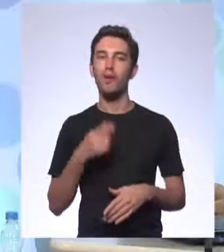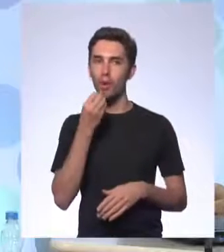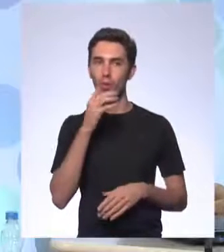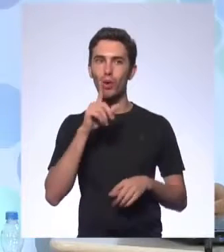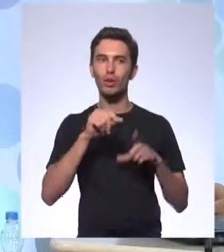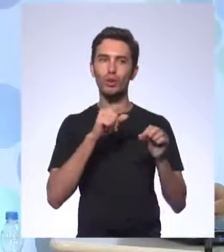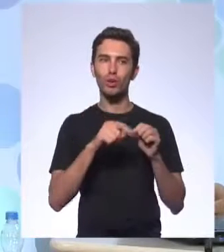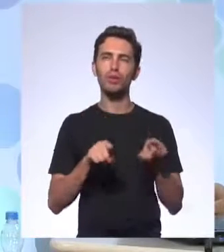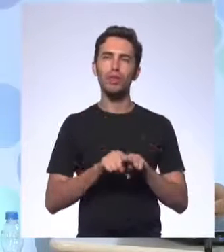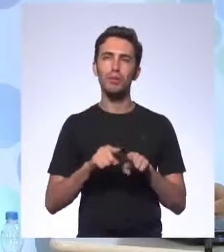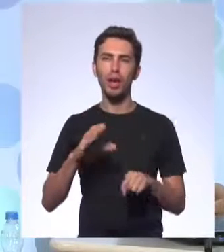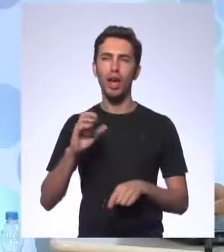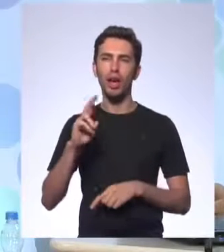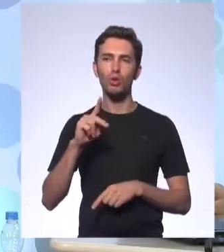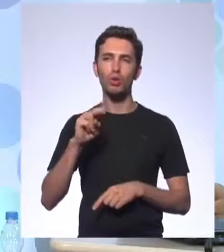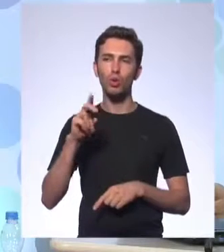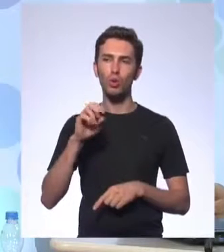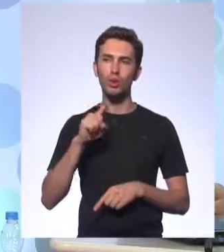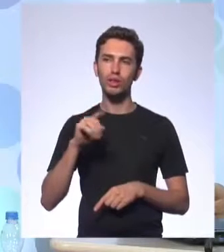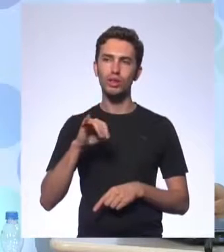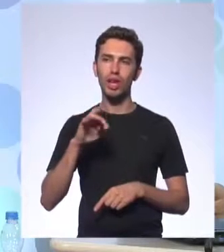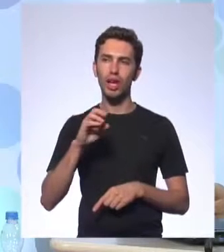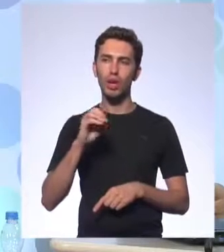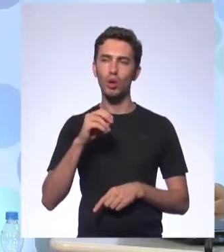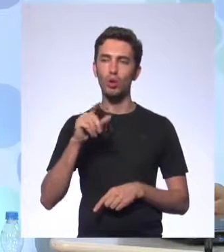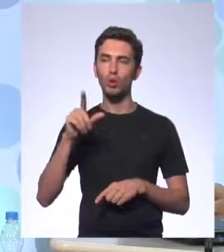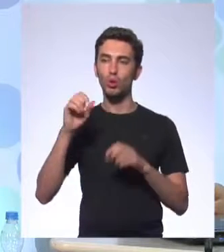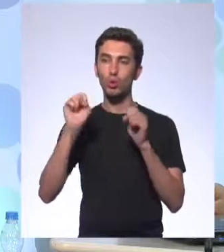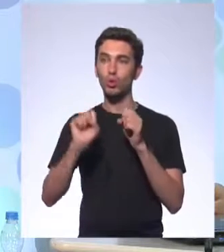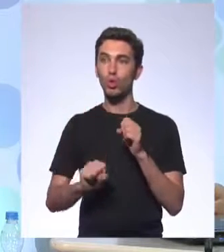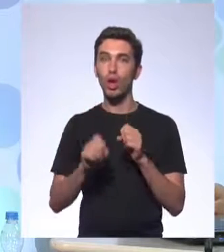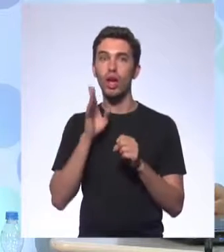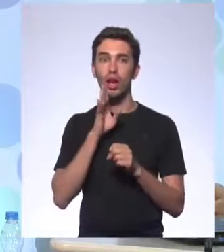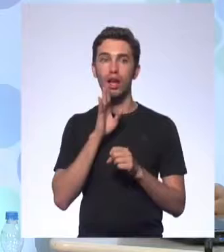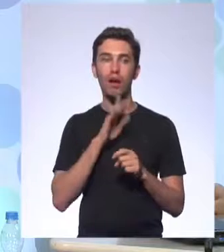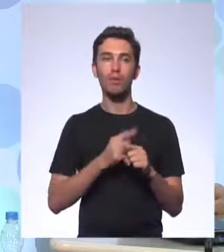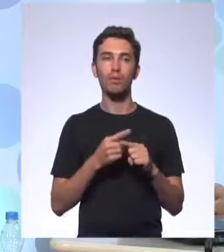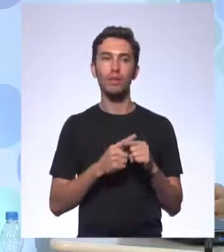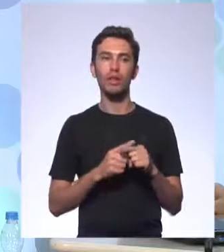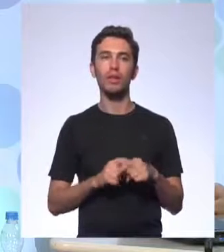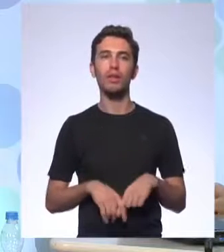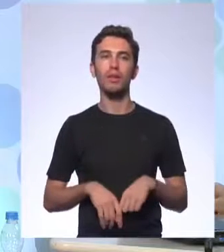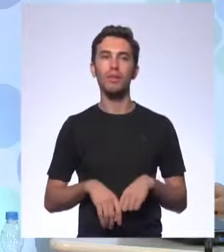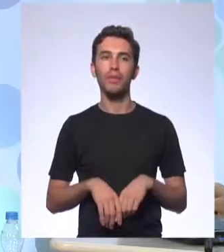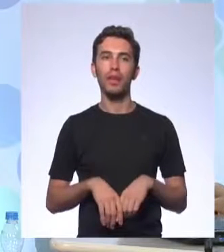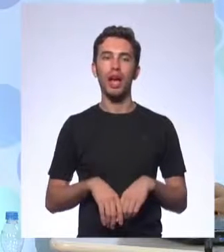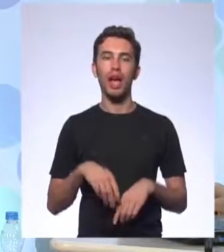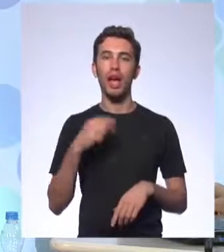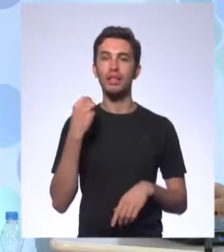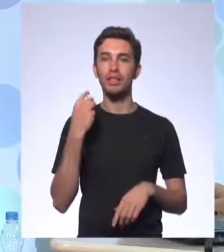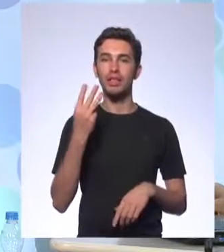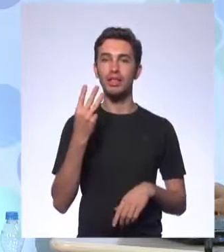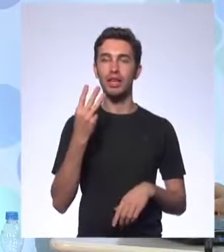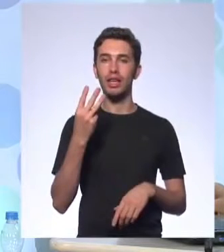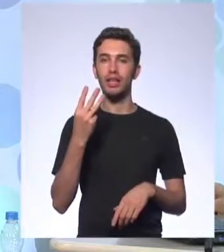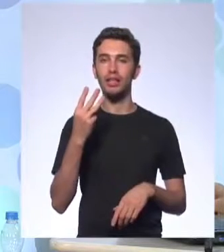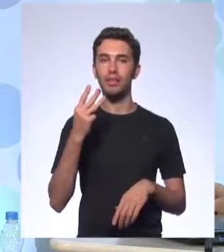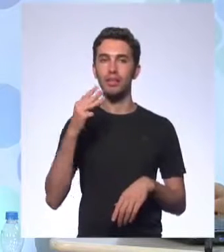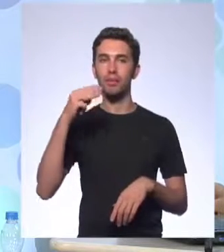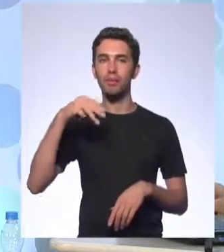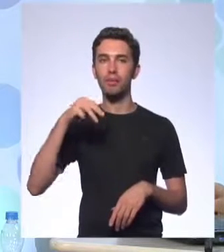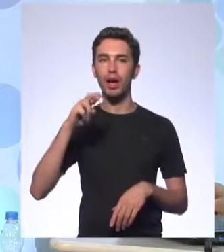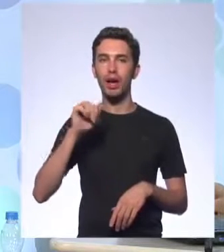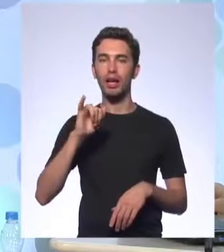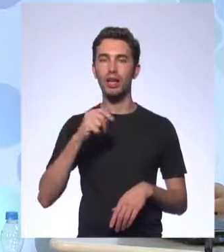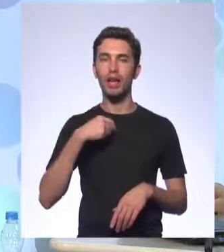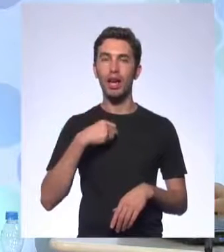O Cruzeiro do Sul também é uma escolha legal. Agora, as Três Marias é uma escolha legal porque a gente consegue ver praticamente nos dois hemisférios. A gente já falou isso também